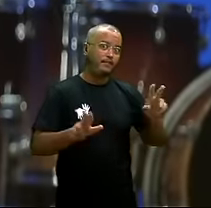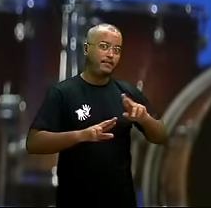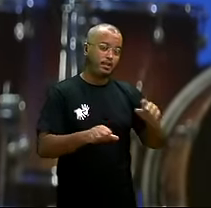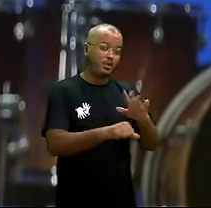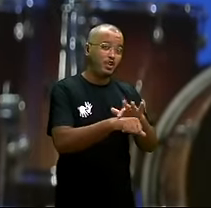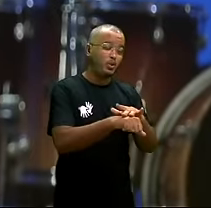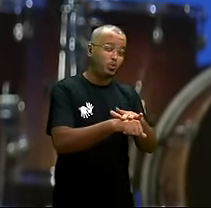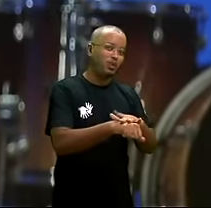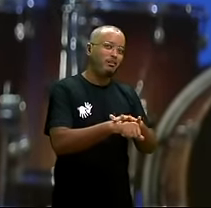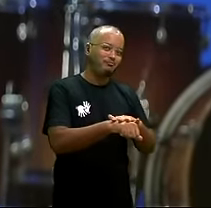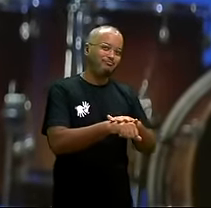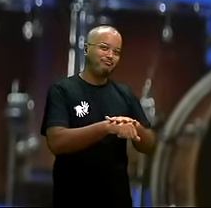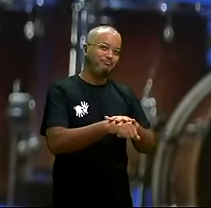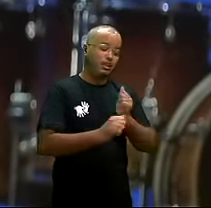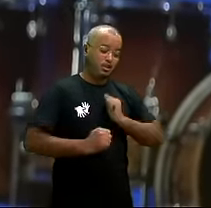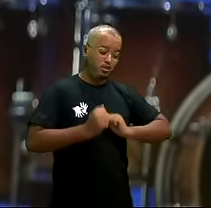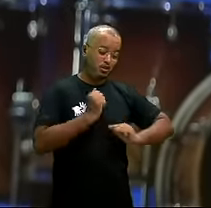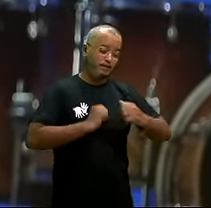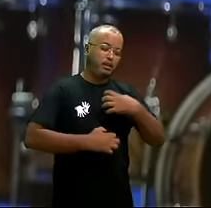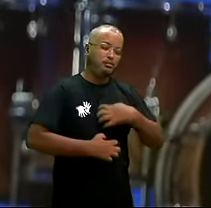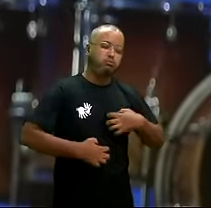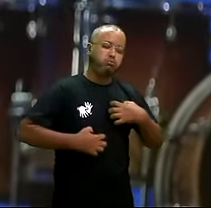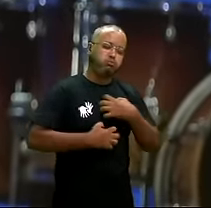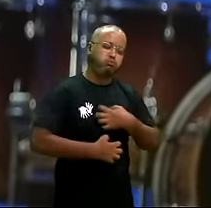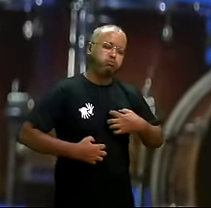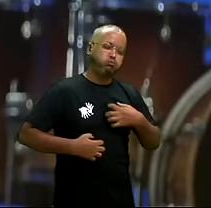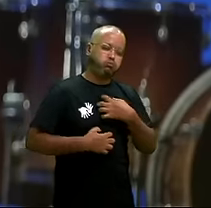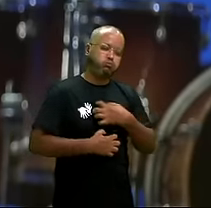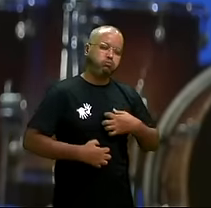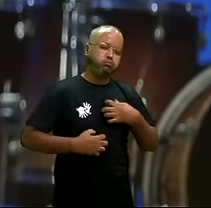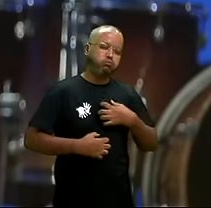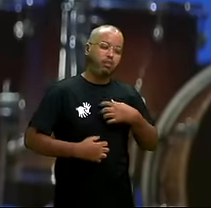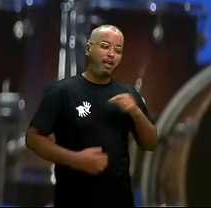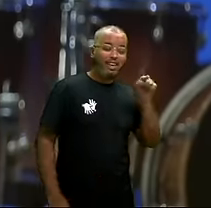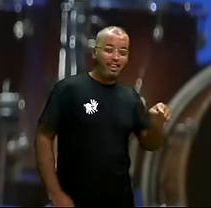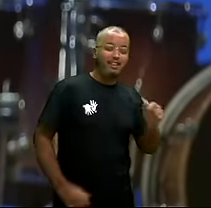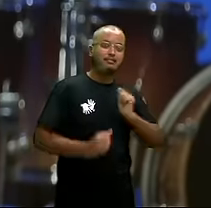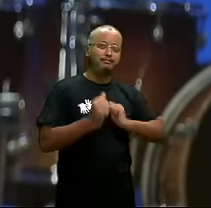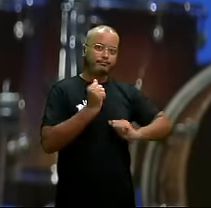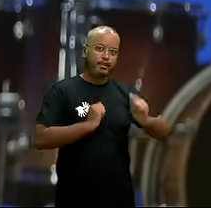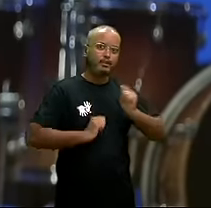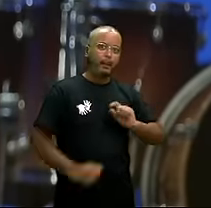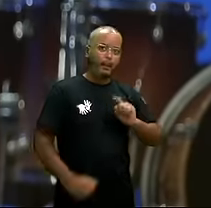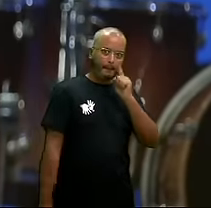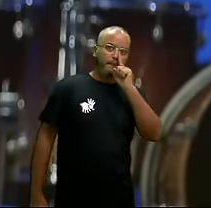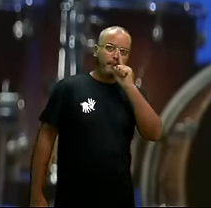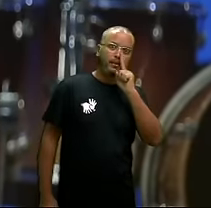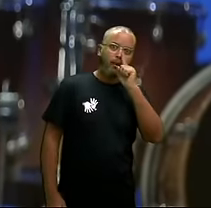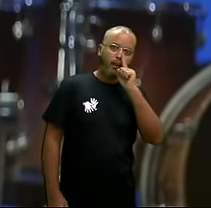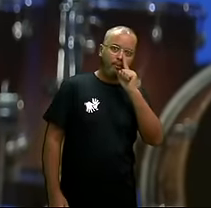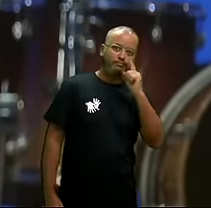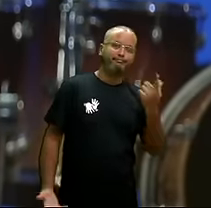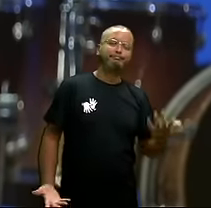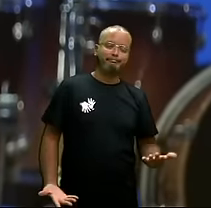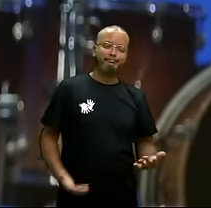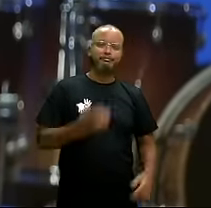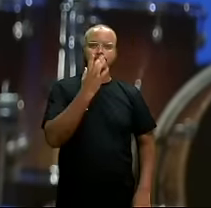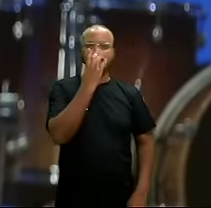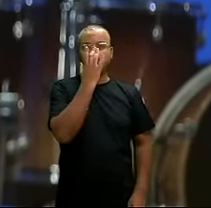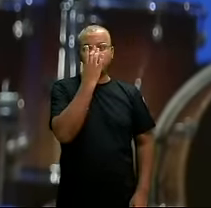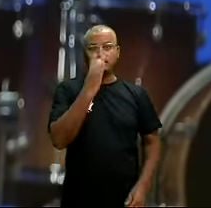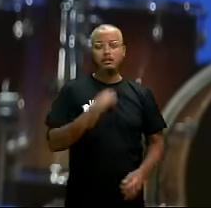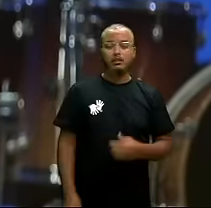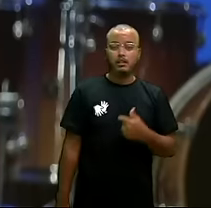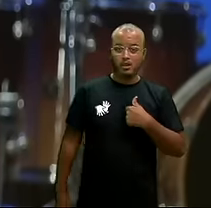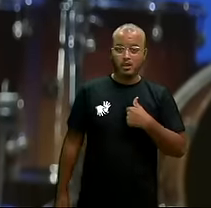Faltava nem um mês, 20 e poucos dias. Aí ela, o que que foi? Eu falei, fala logo. Aí ela, o quê? Eu sei